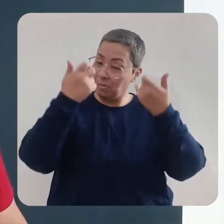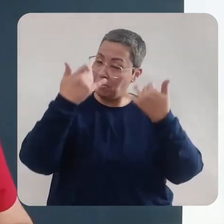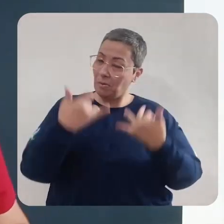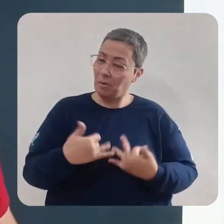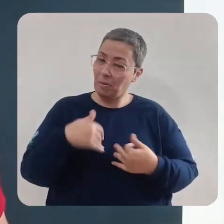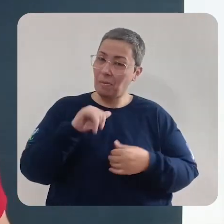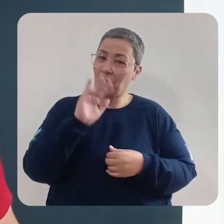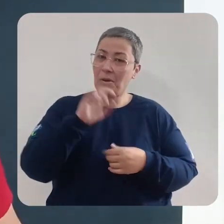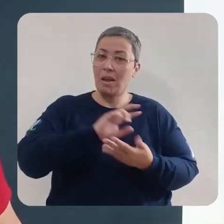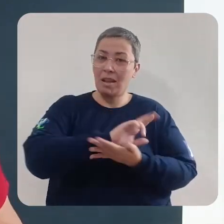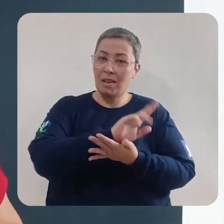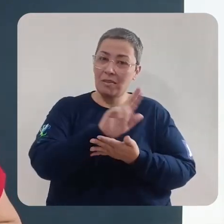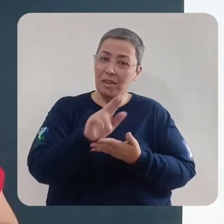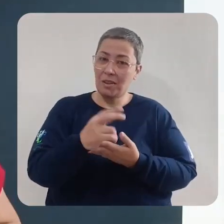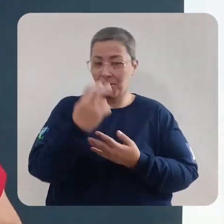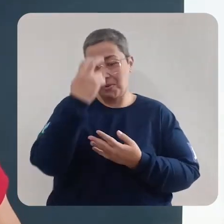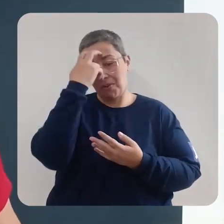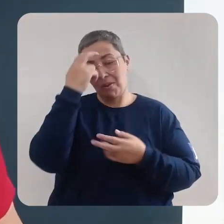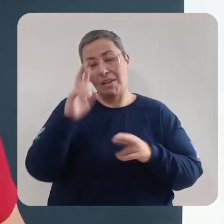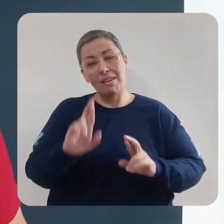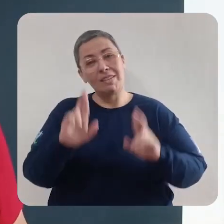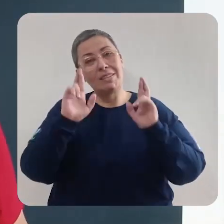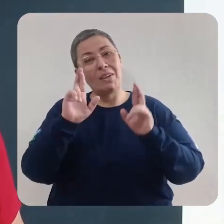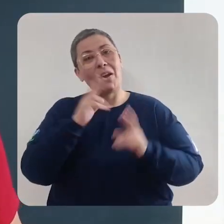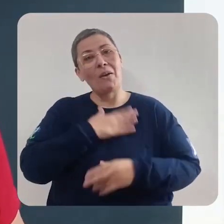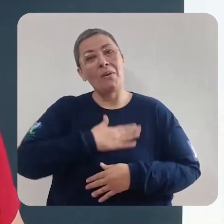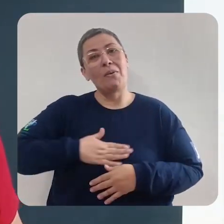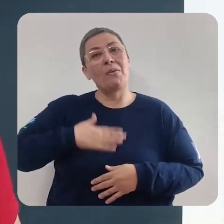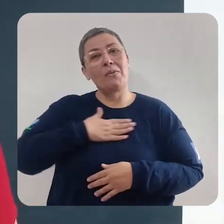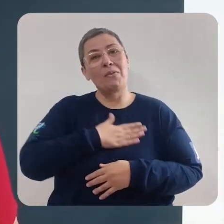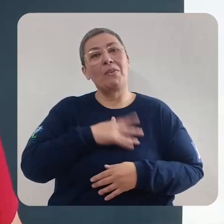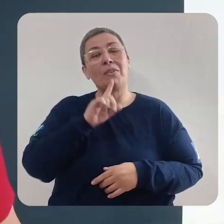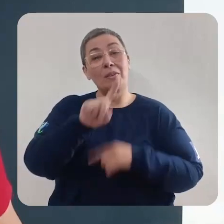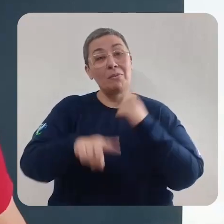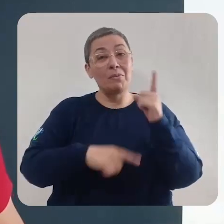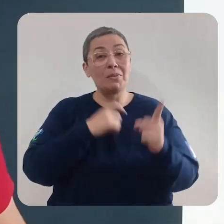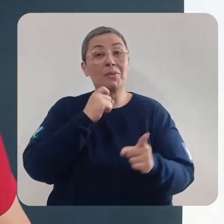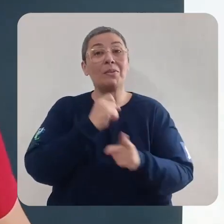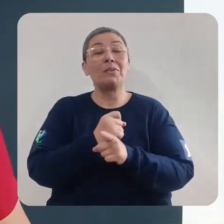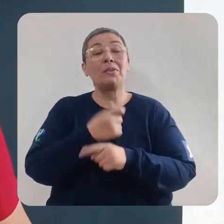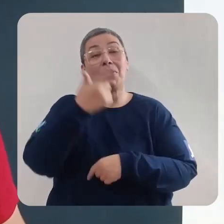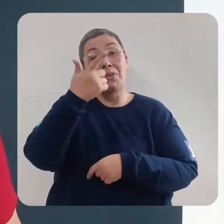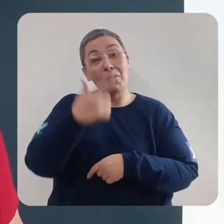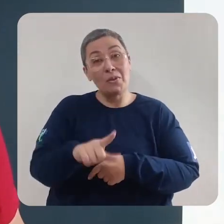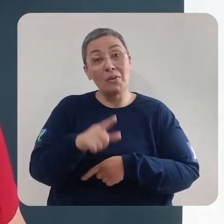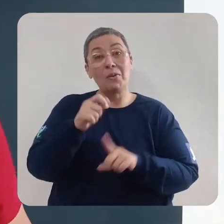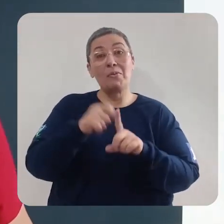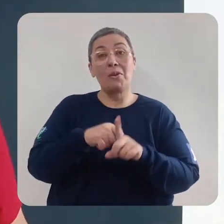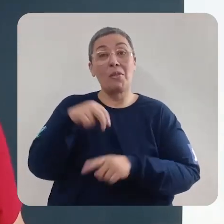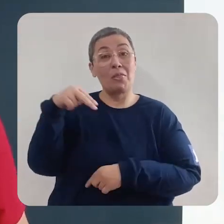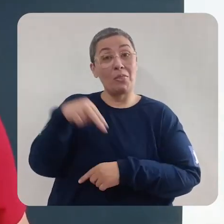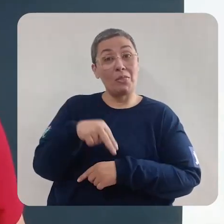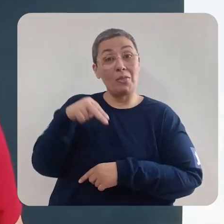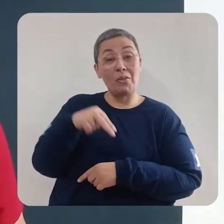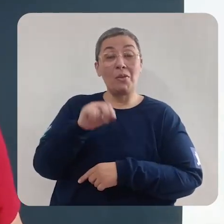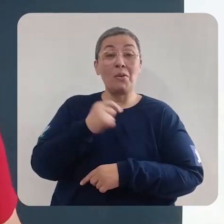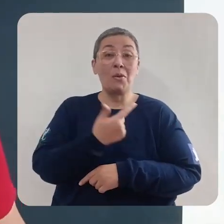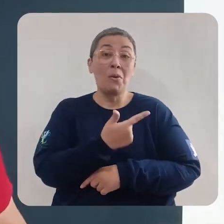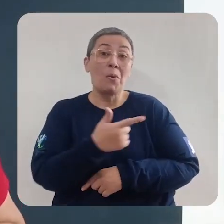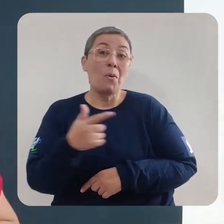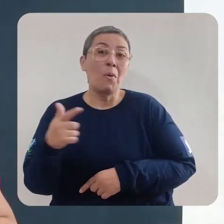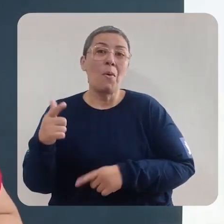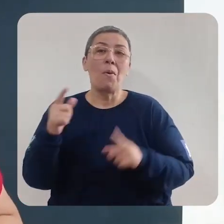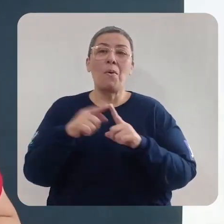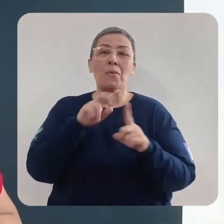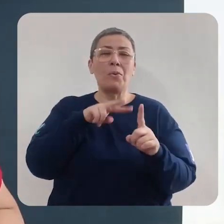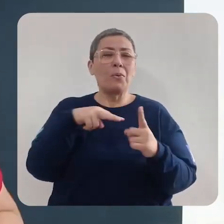podemos falar um pouco mais sobre diferentes culturas. Espero que vocês tenham gostado. A gente se encontra novamente no mês de novembro